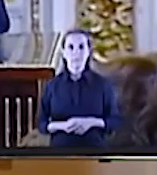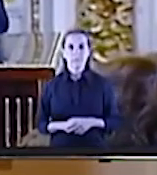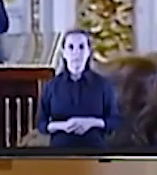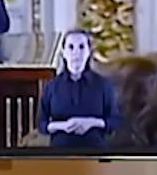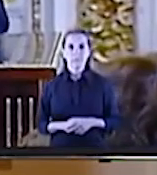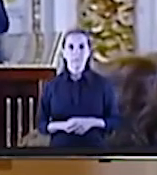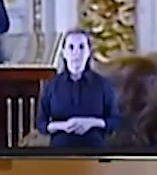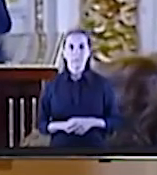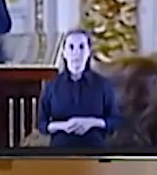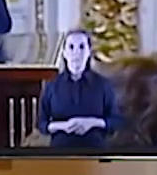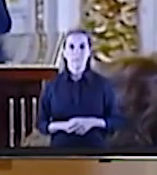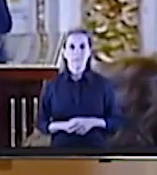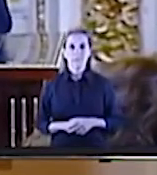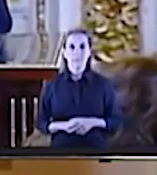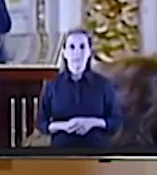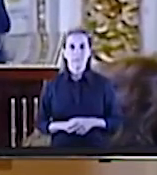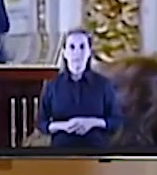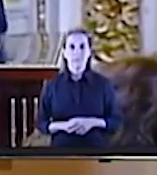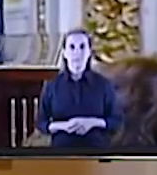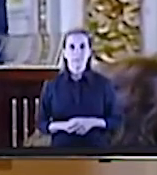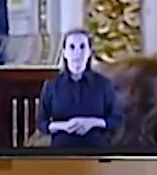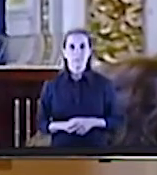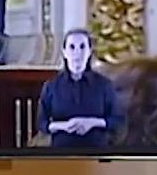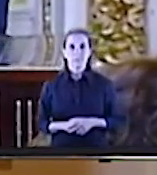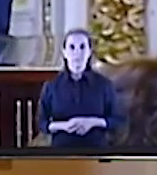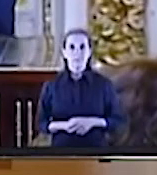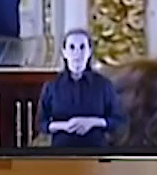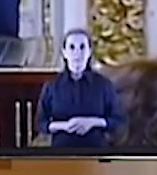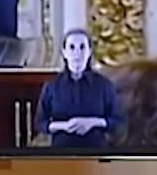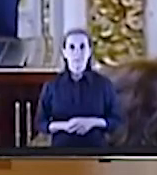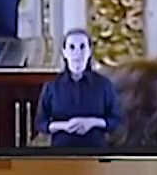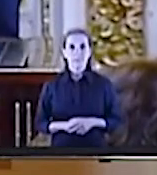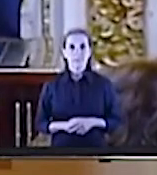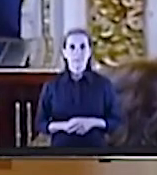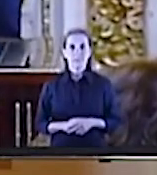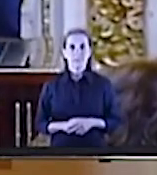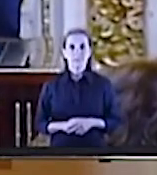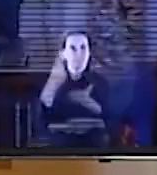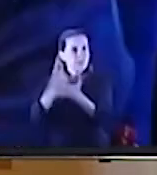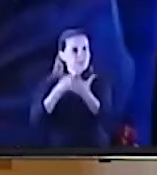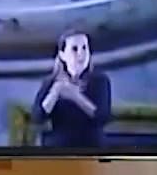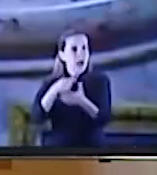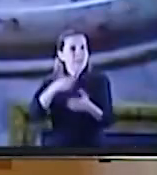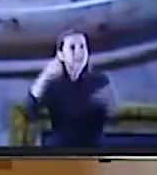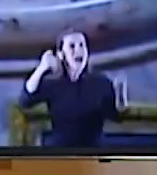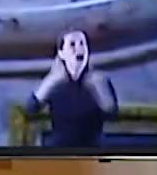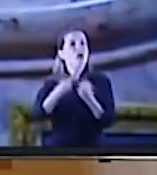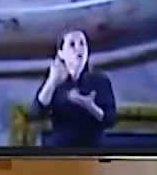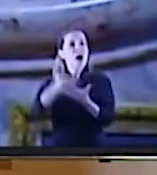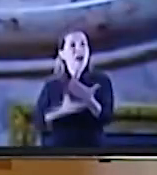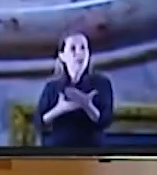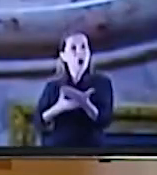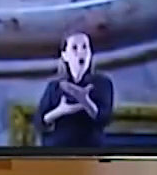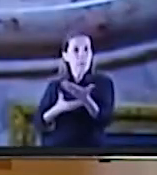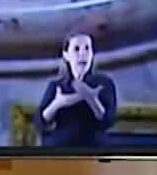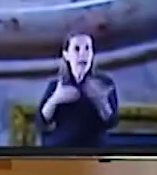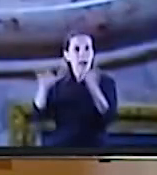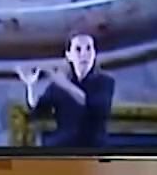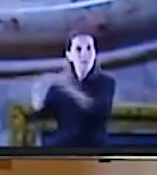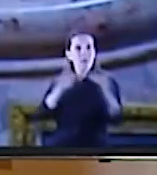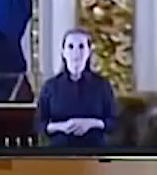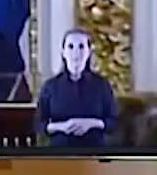maior parte das baterias de equipamentos produzidos ao redor do mundo e é óbvio que é do interesse da Comunidade